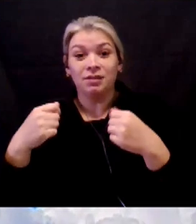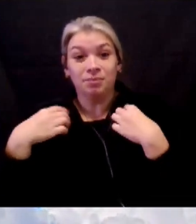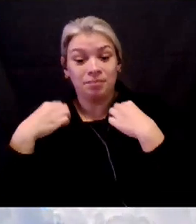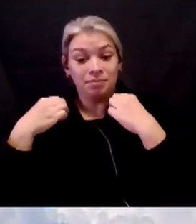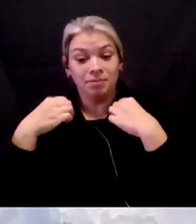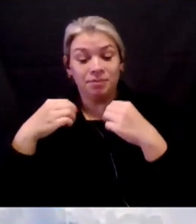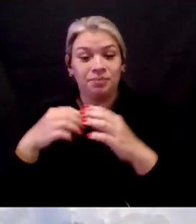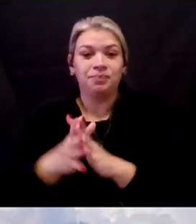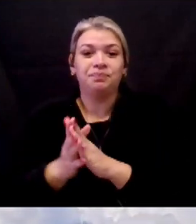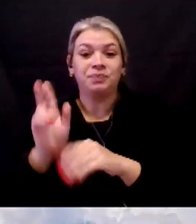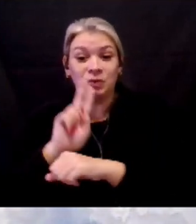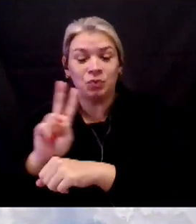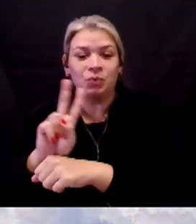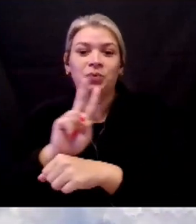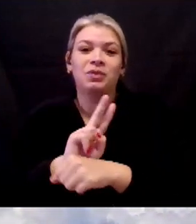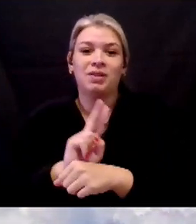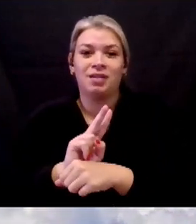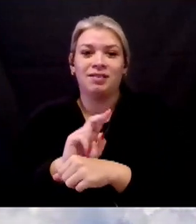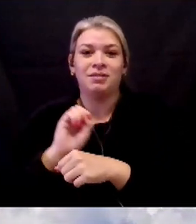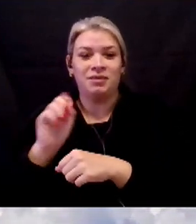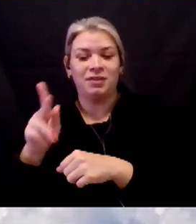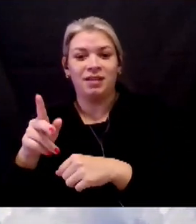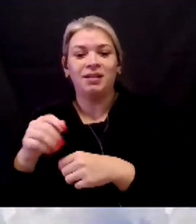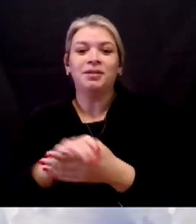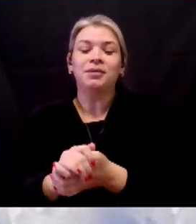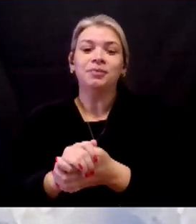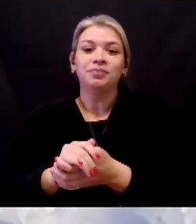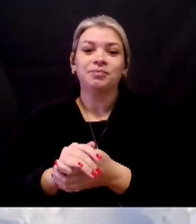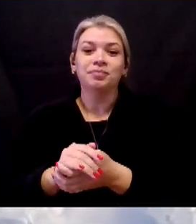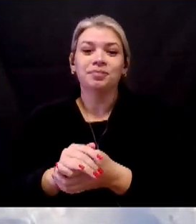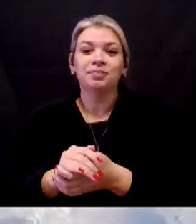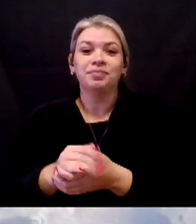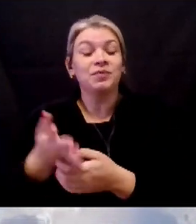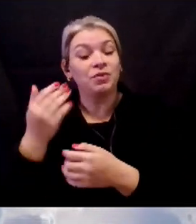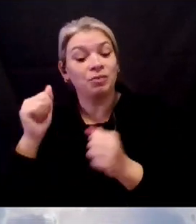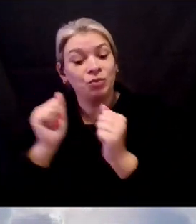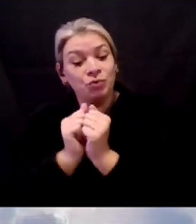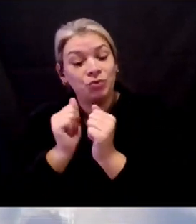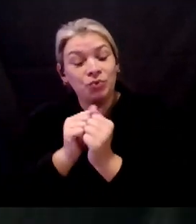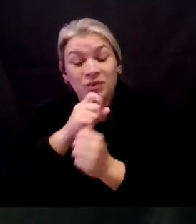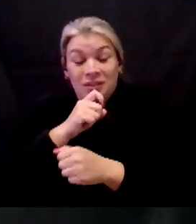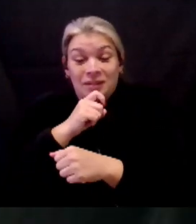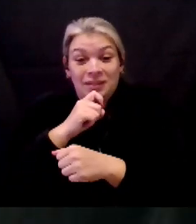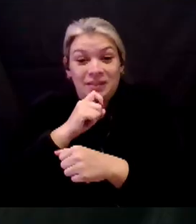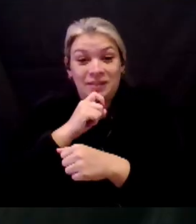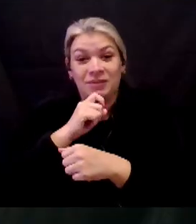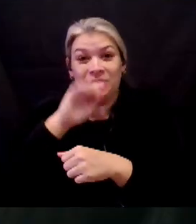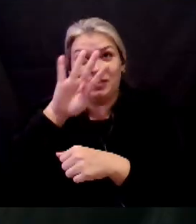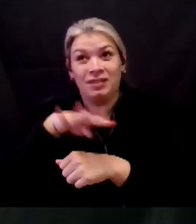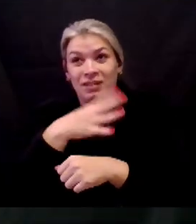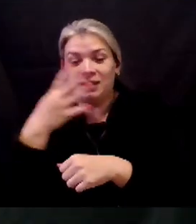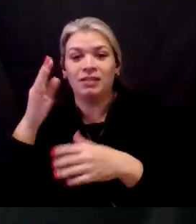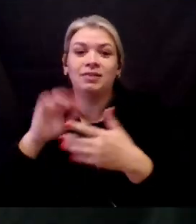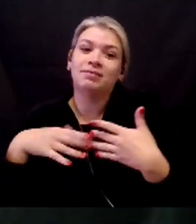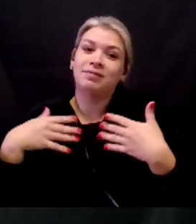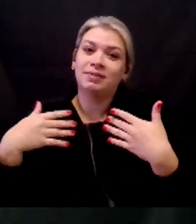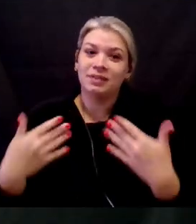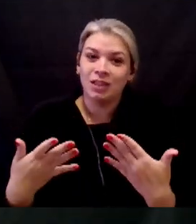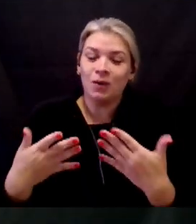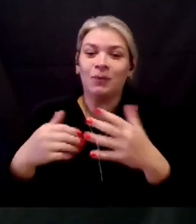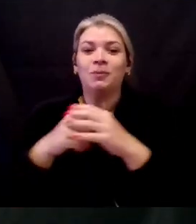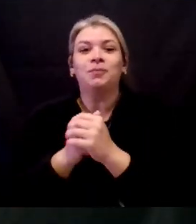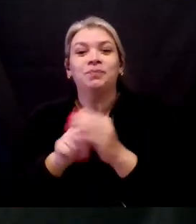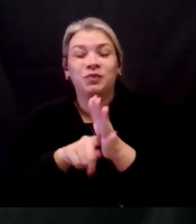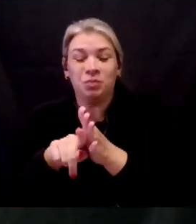e vamos embora neste inverno que, olha, de acordo com a previsão dos meteorologistas aí, tem tudo para ser